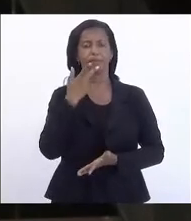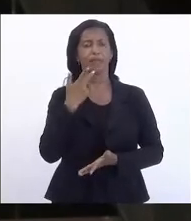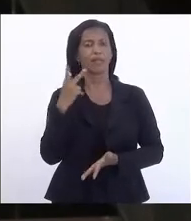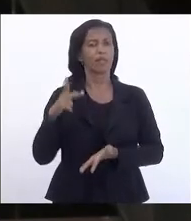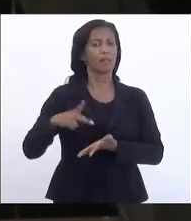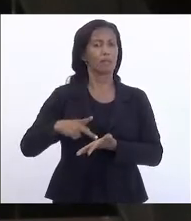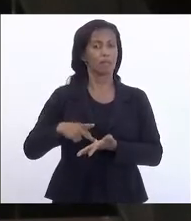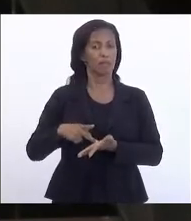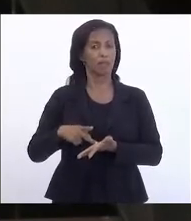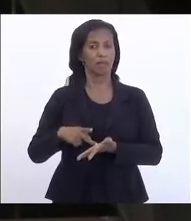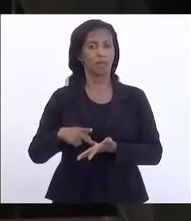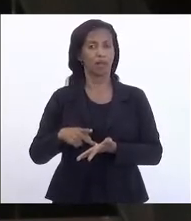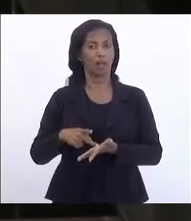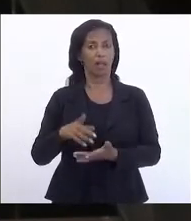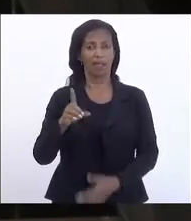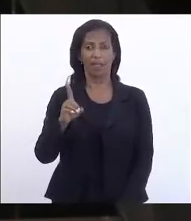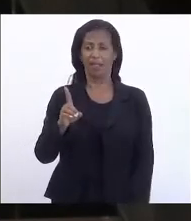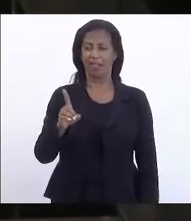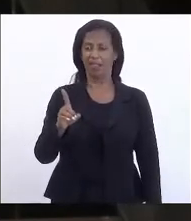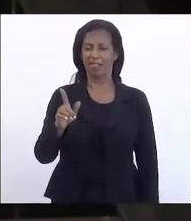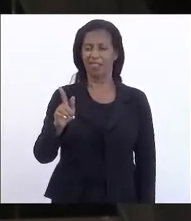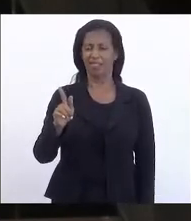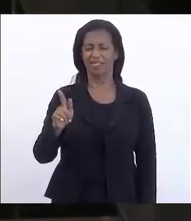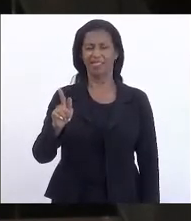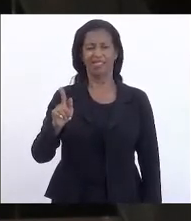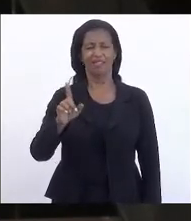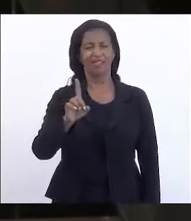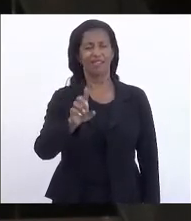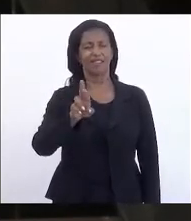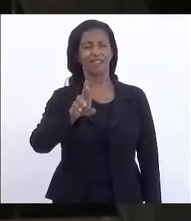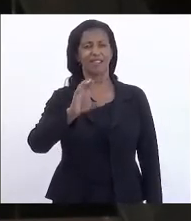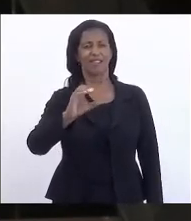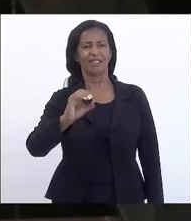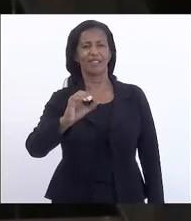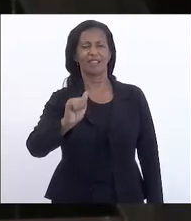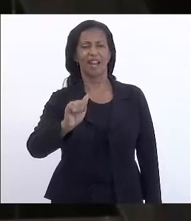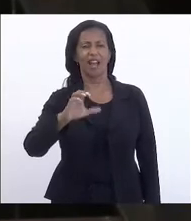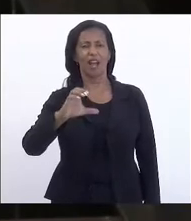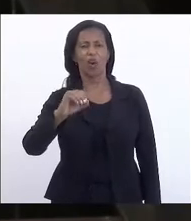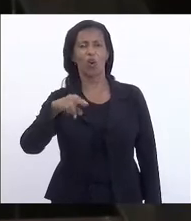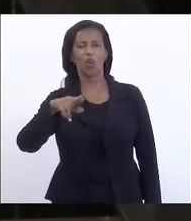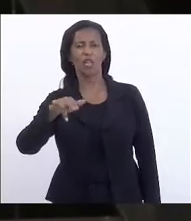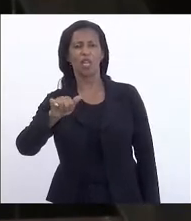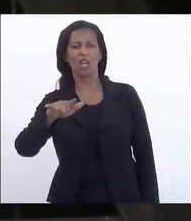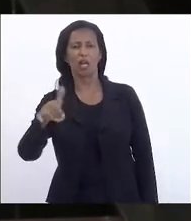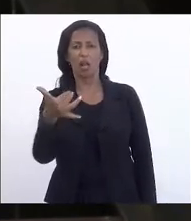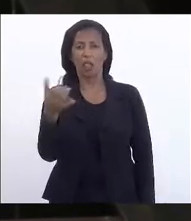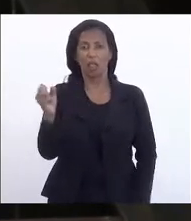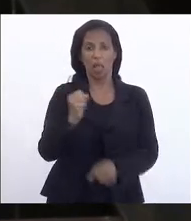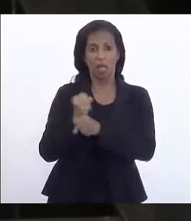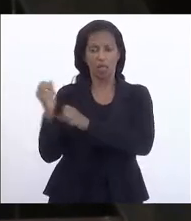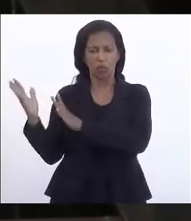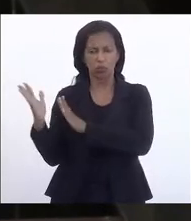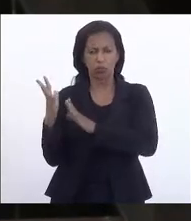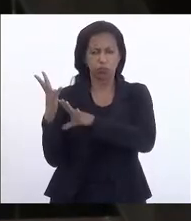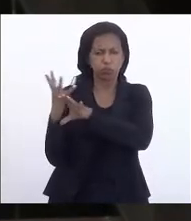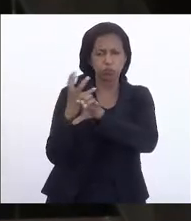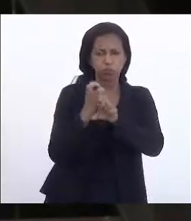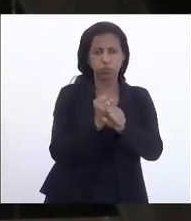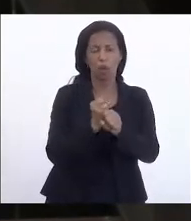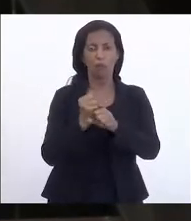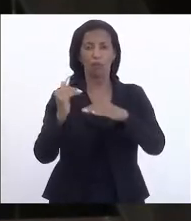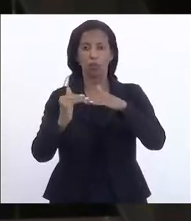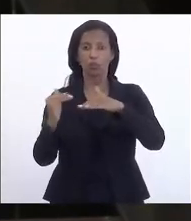expressão forte aqui, draconiana de fiscalização de recursos que em dez anos foram